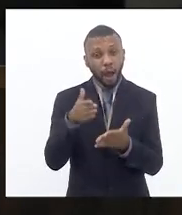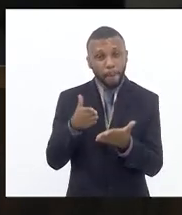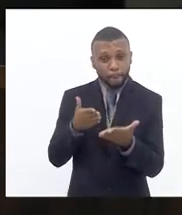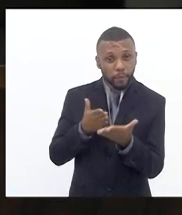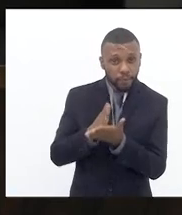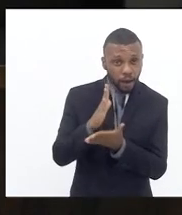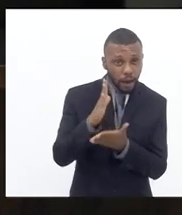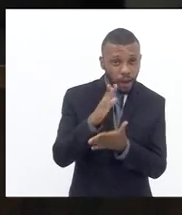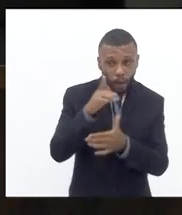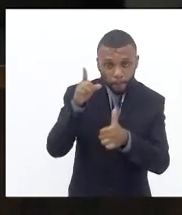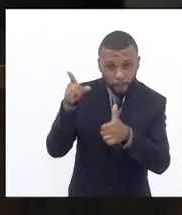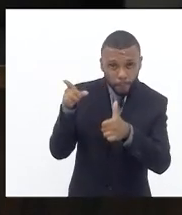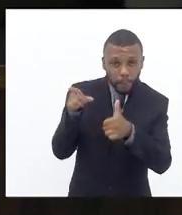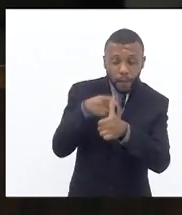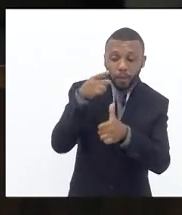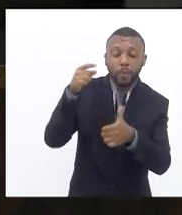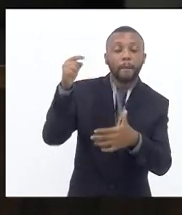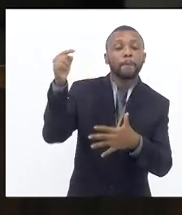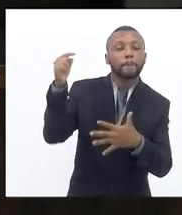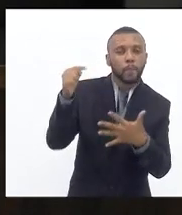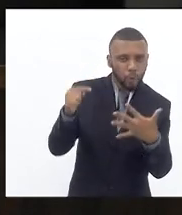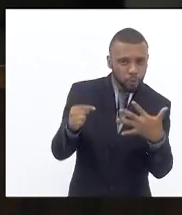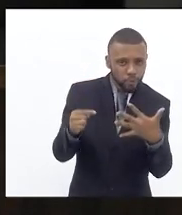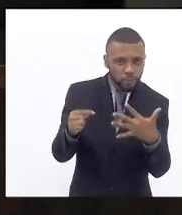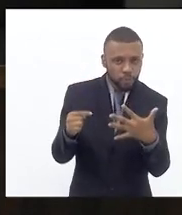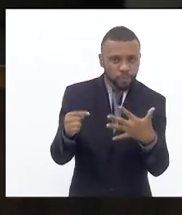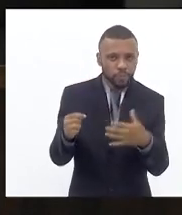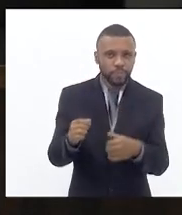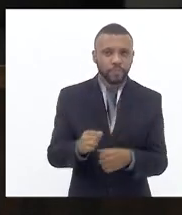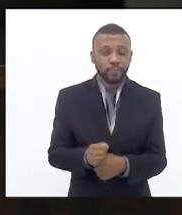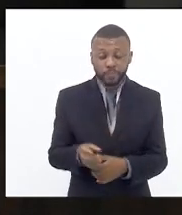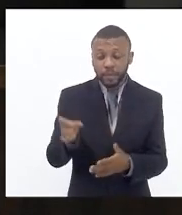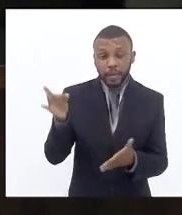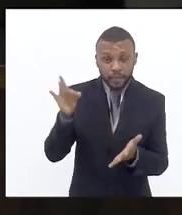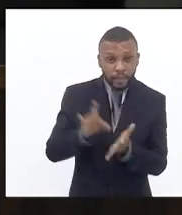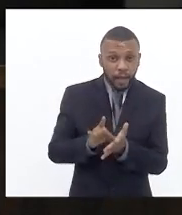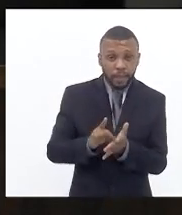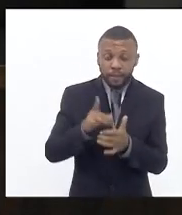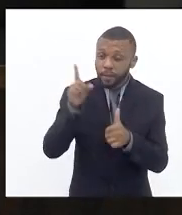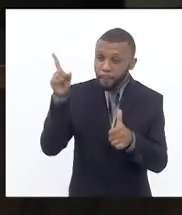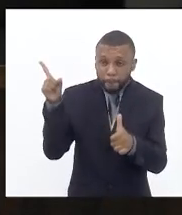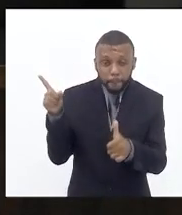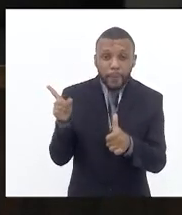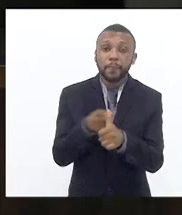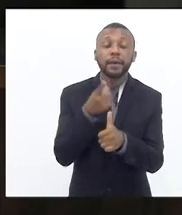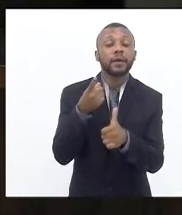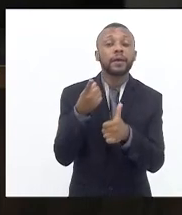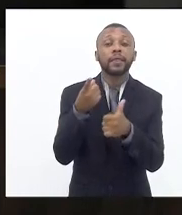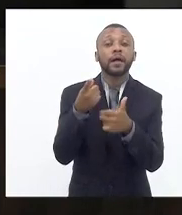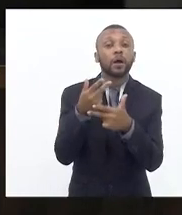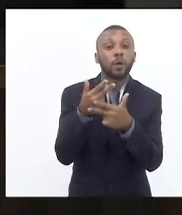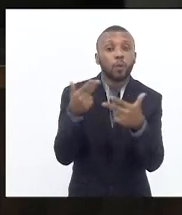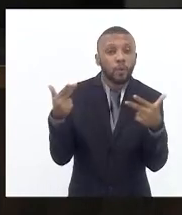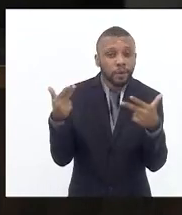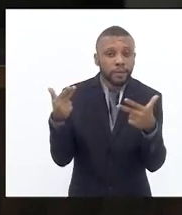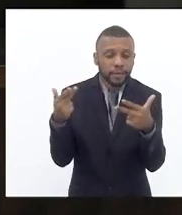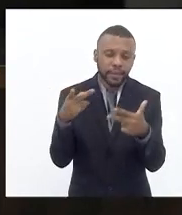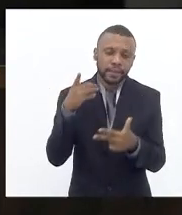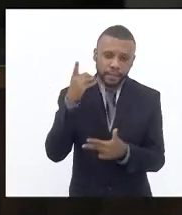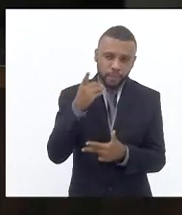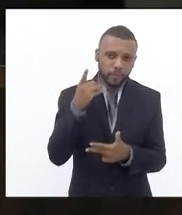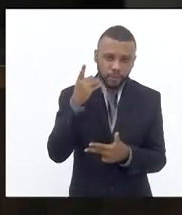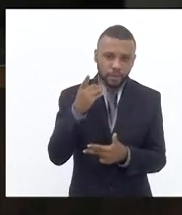seu primeiro. e como é que exatamente seu primeiro. Deputado Dionísio